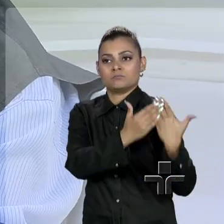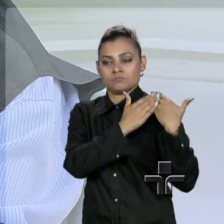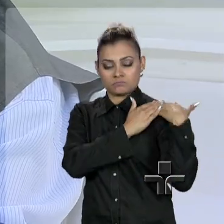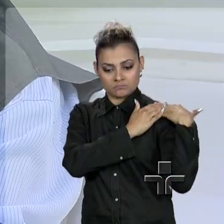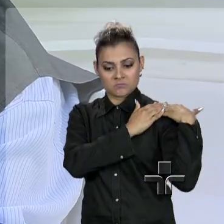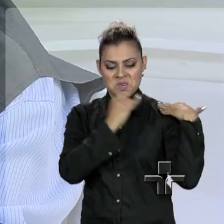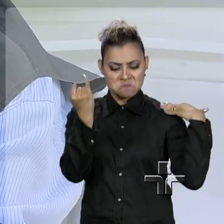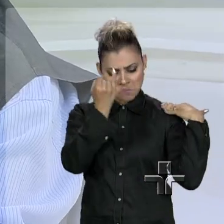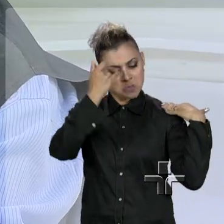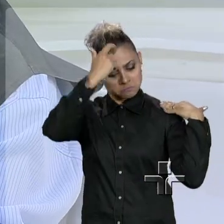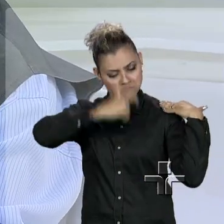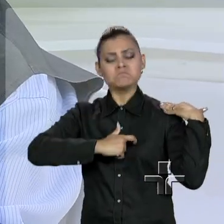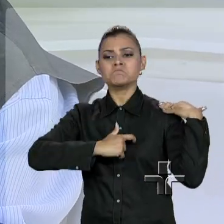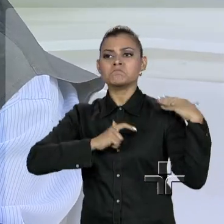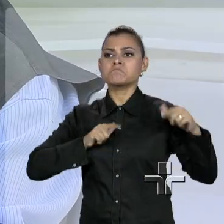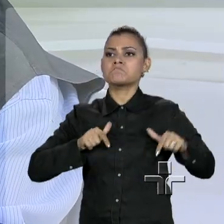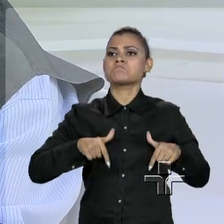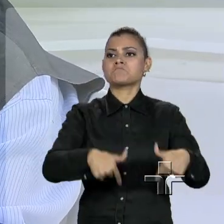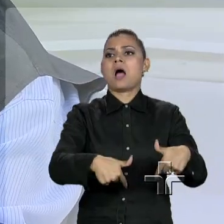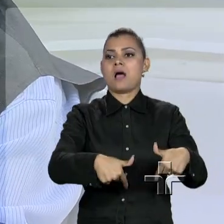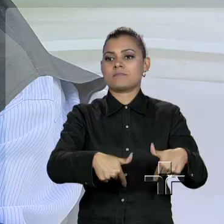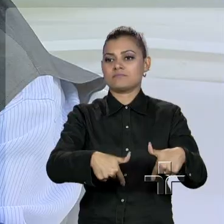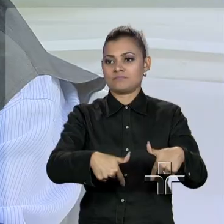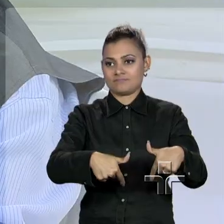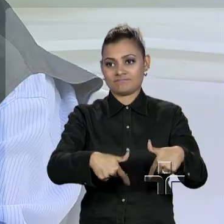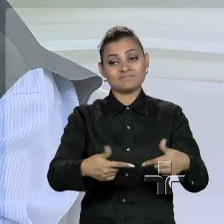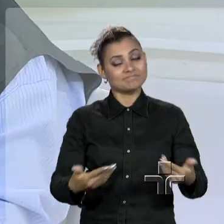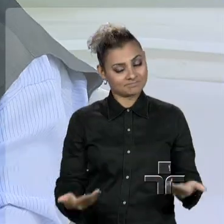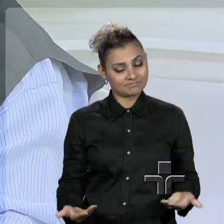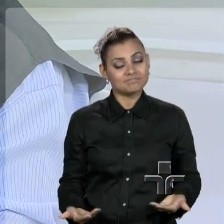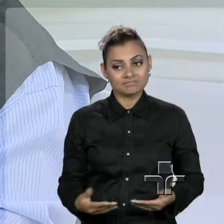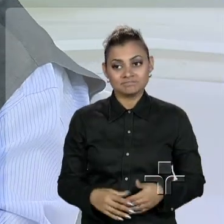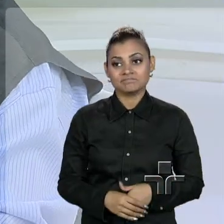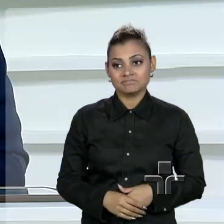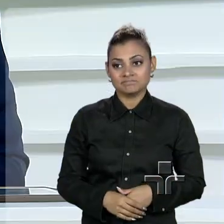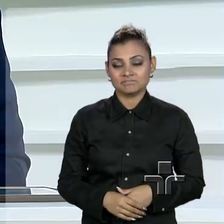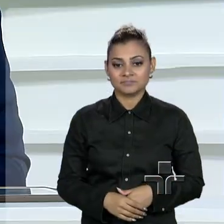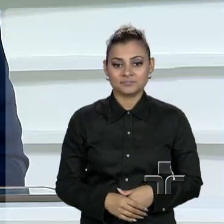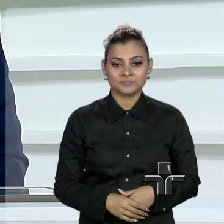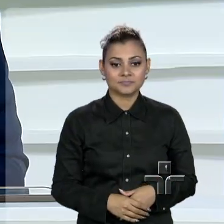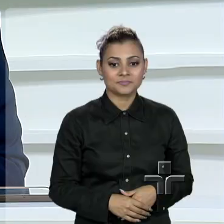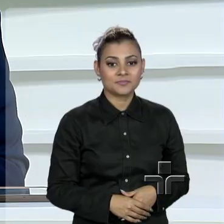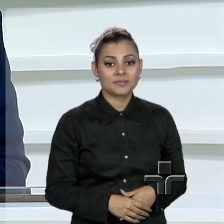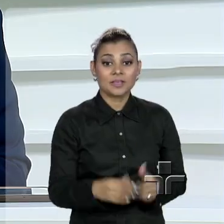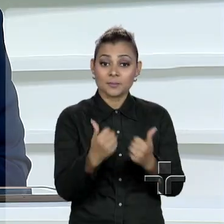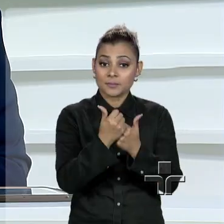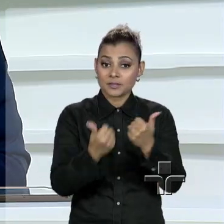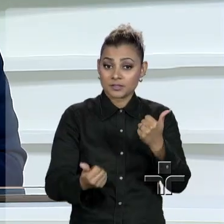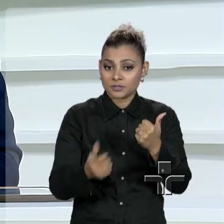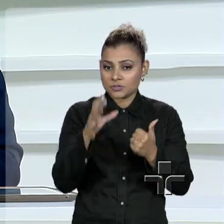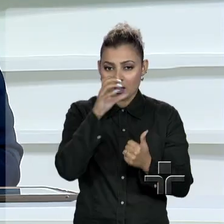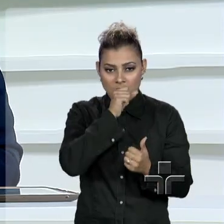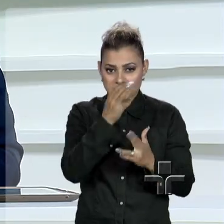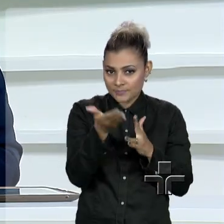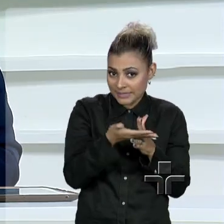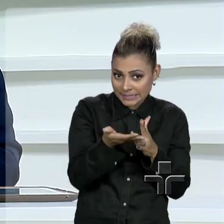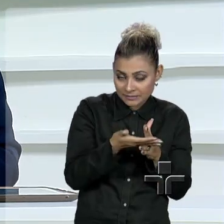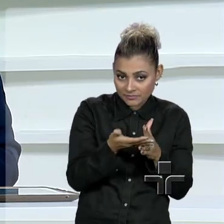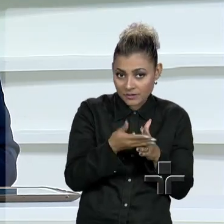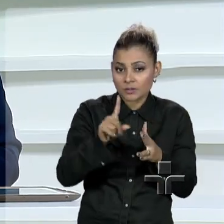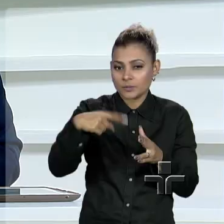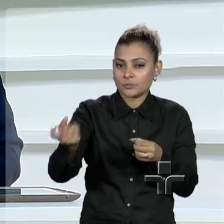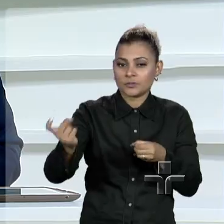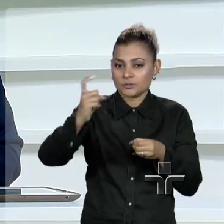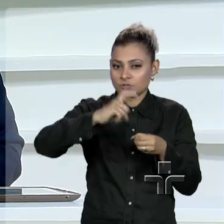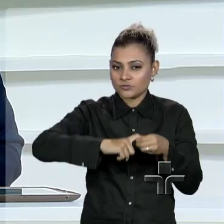importância que ele tem nos países civilizados. Ministro, a gente vai ter que sair para um intervalo. Voltamos